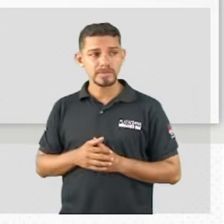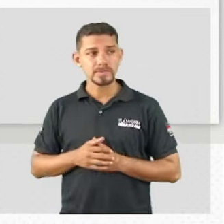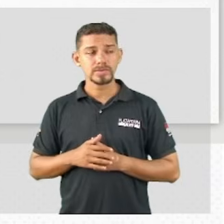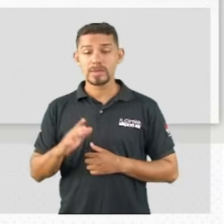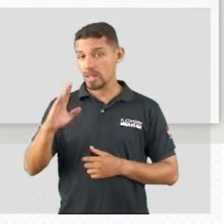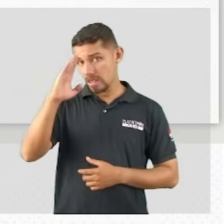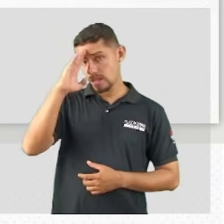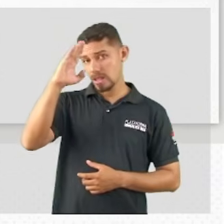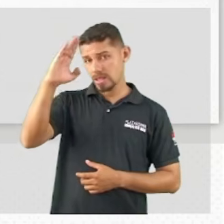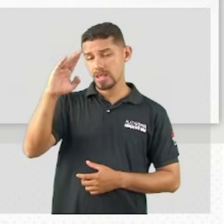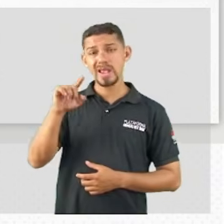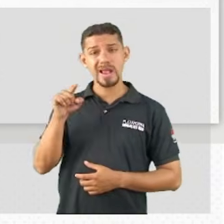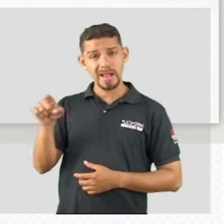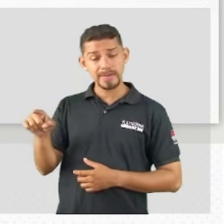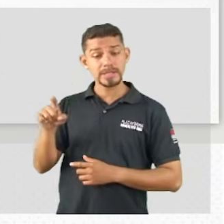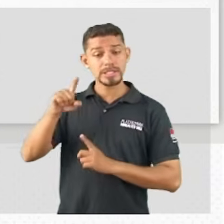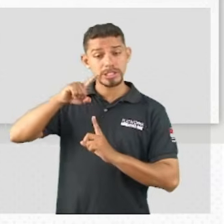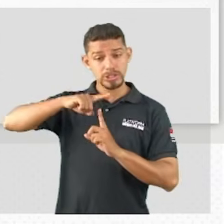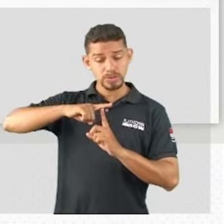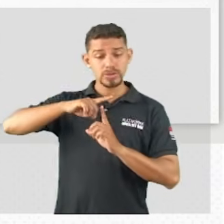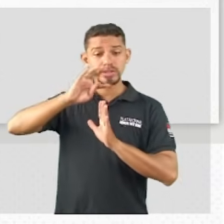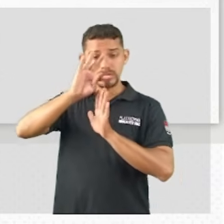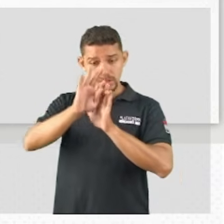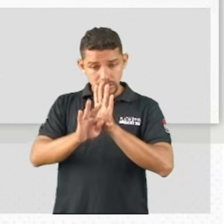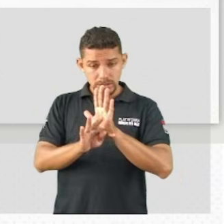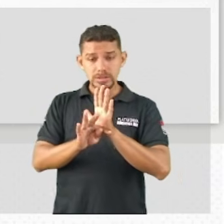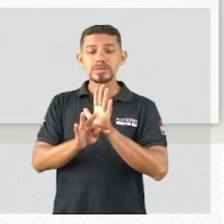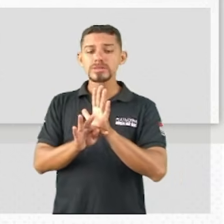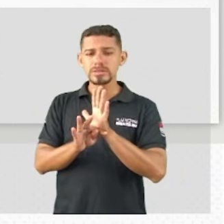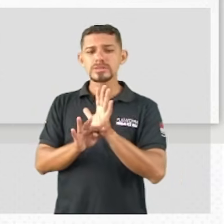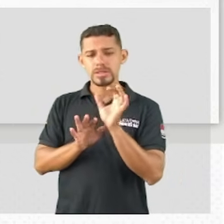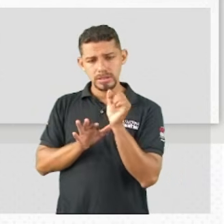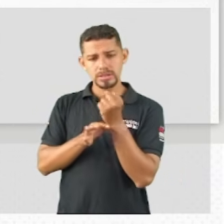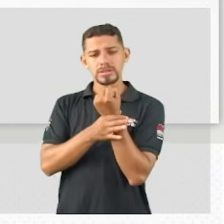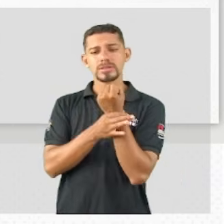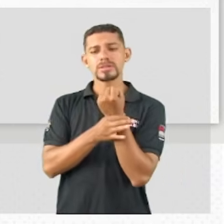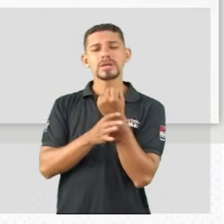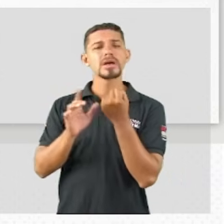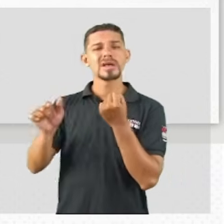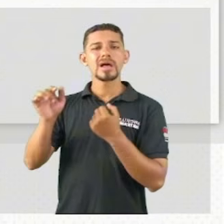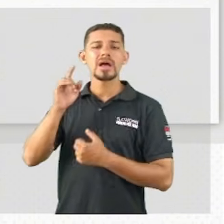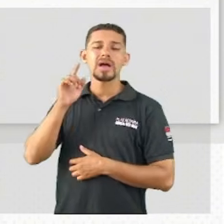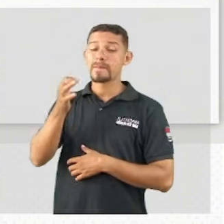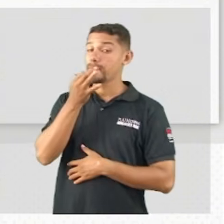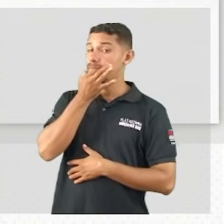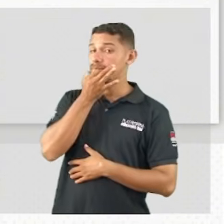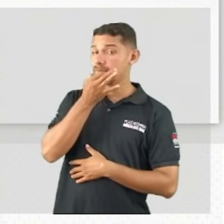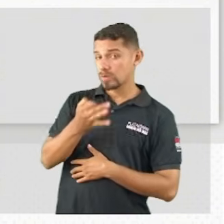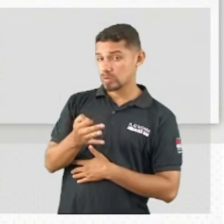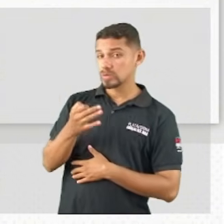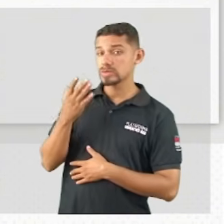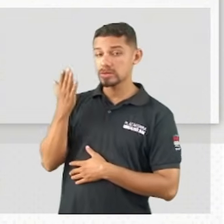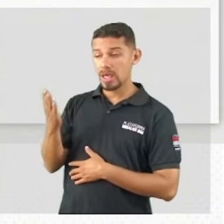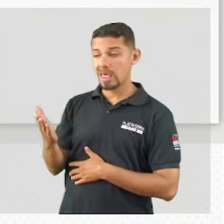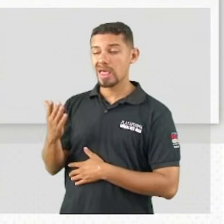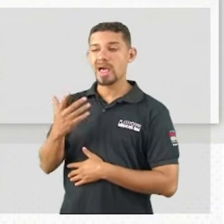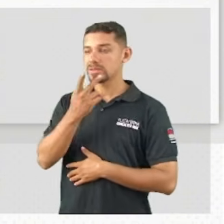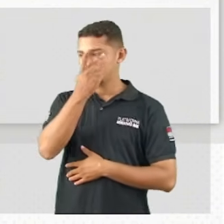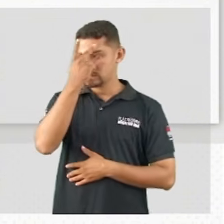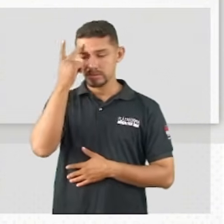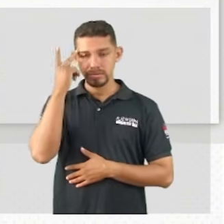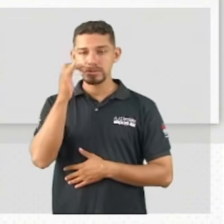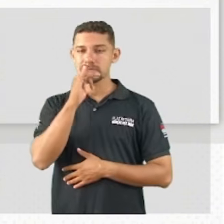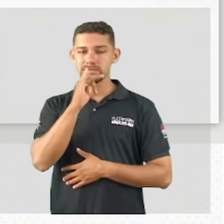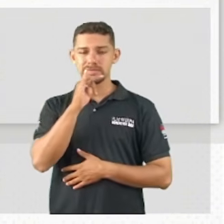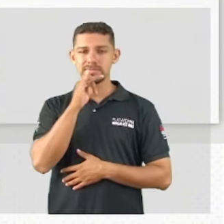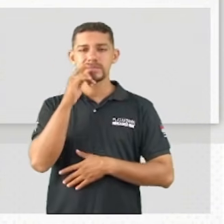objetivo principal desse tipo de texto é defender um ponto de vista, né? Então, quem está ali na frente